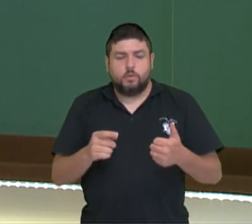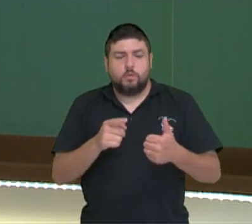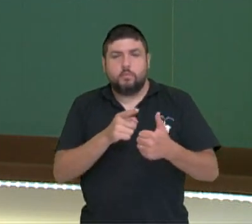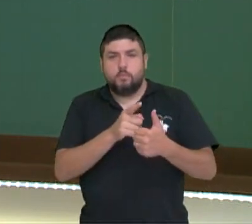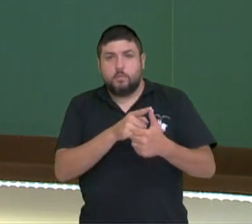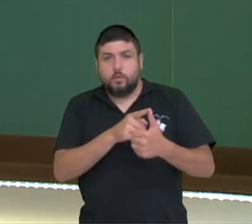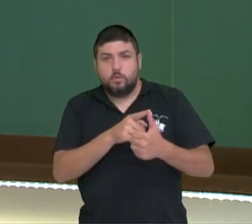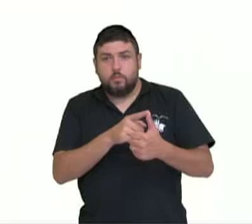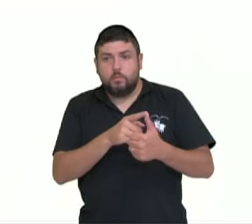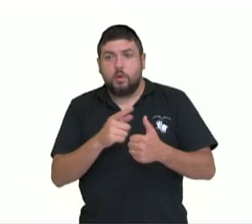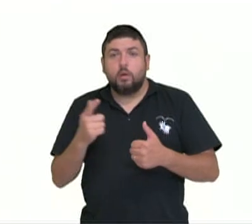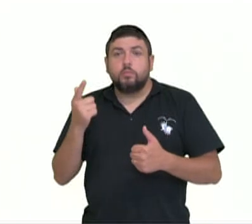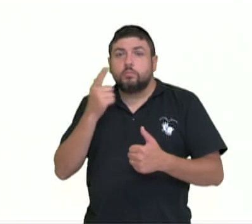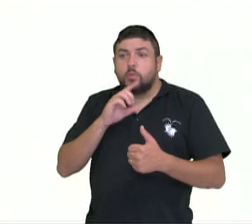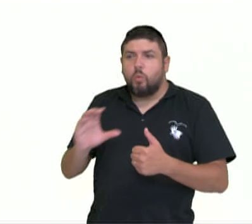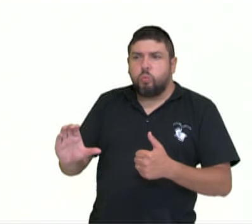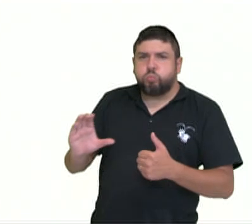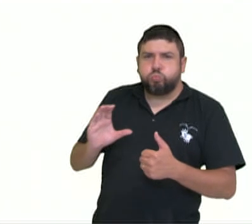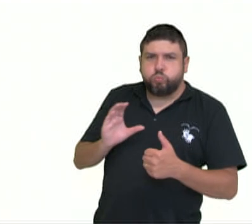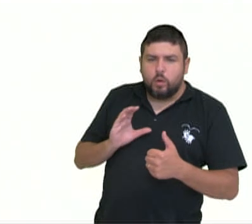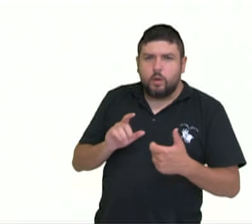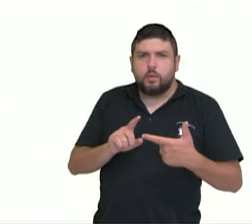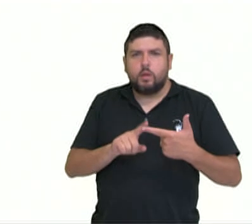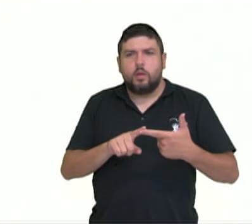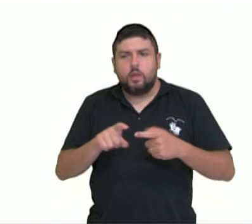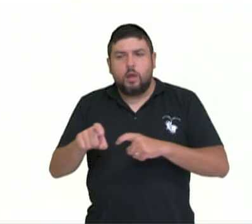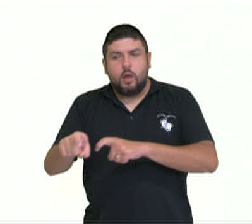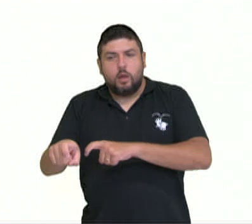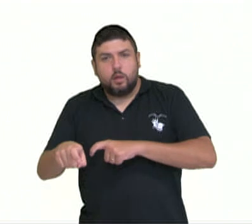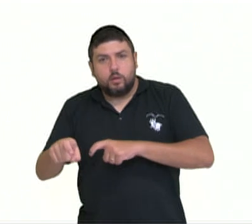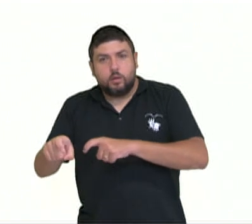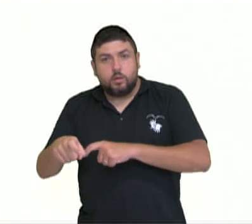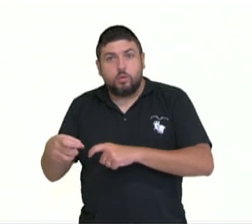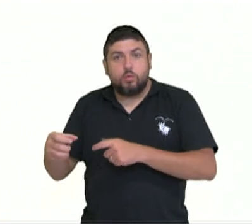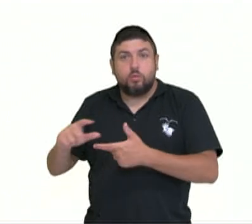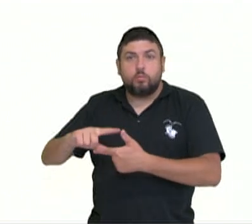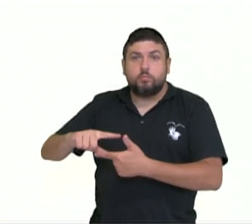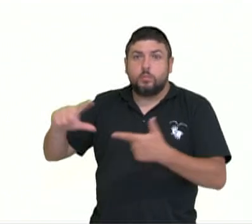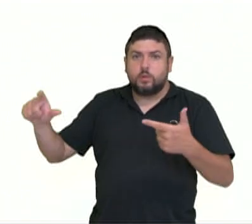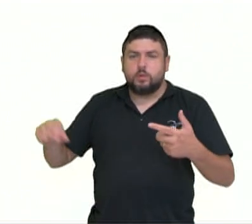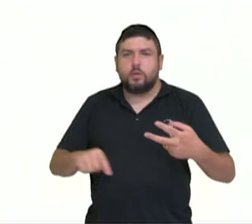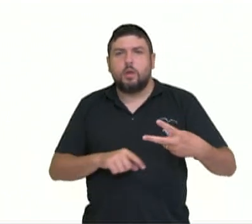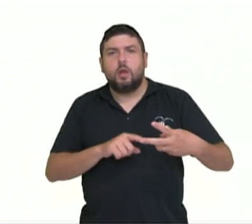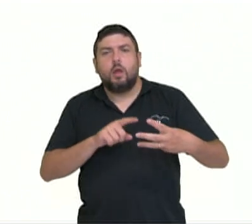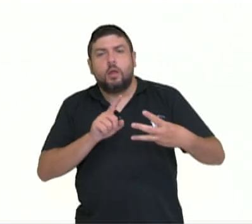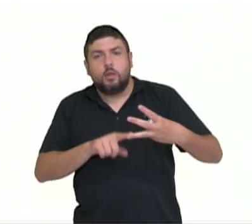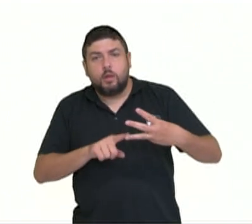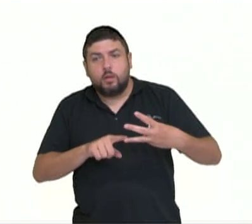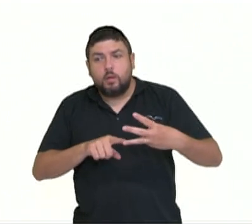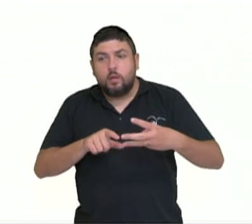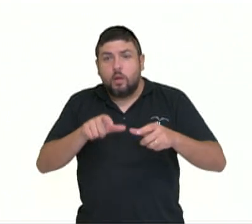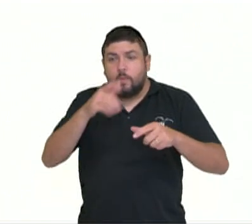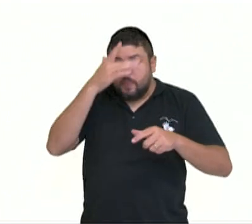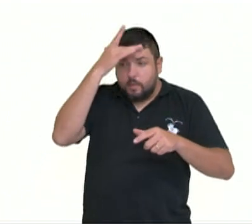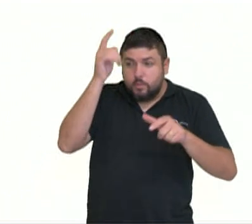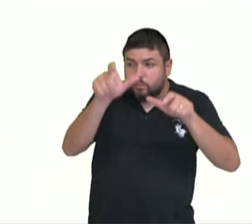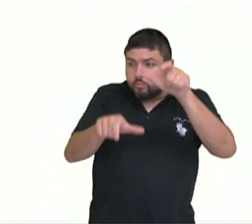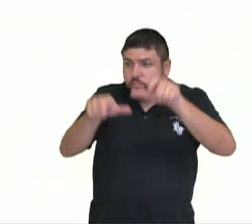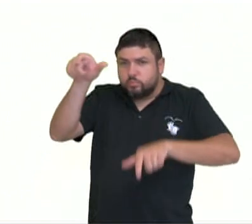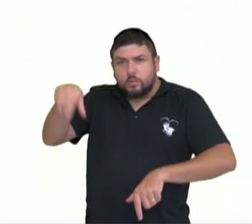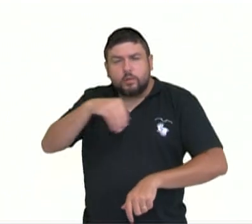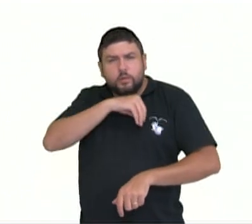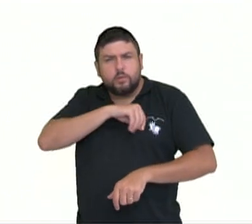acúmulo de capitais, a agricultura moderna, a mão de obra farta e barata, a abundância de carvão